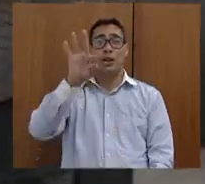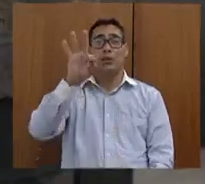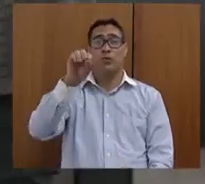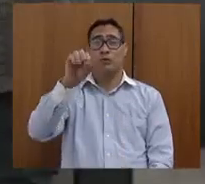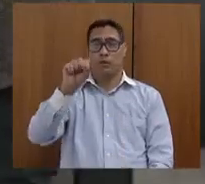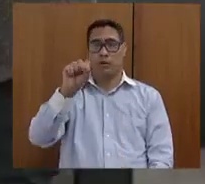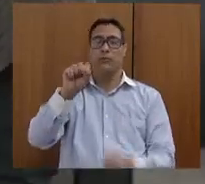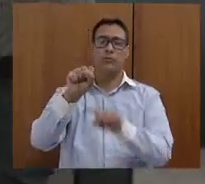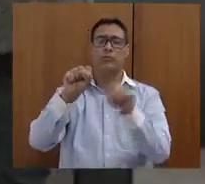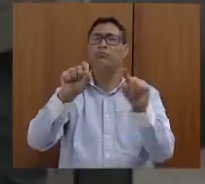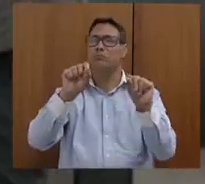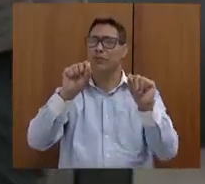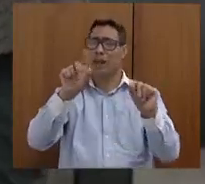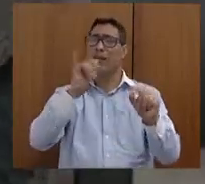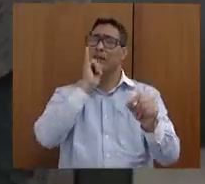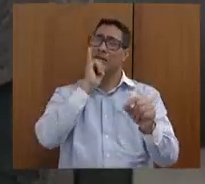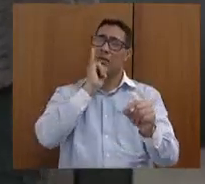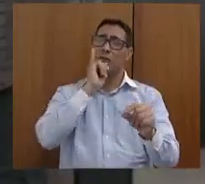indisciplinares